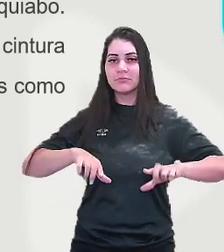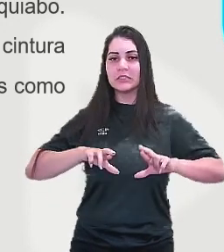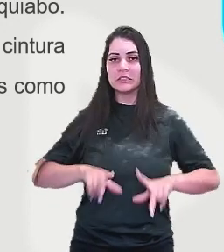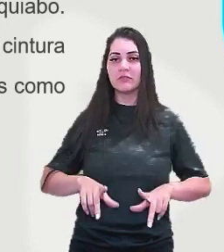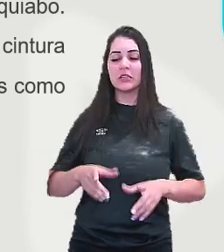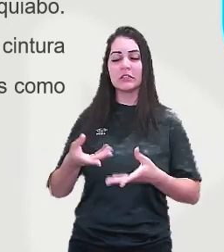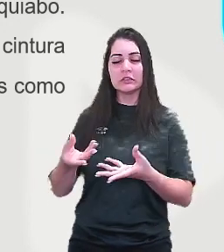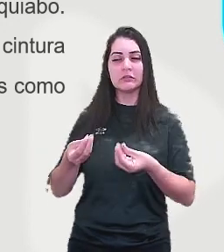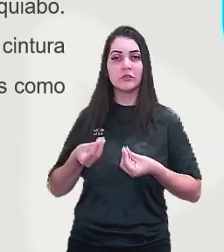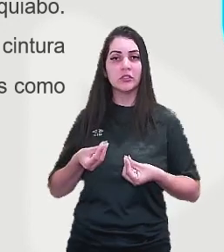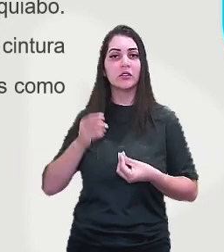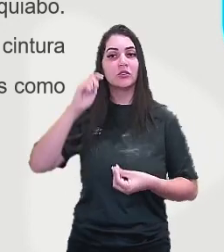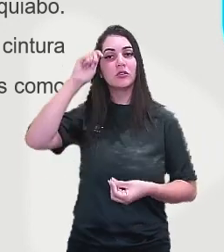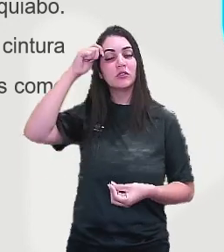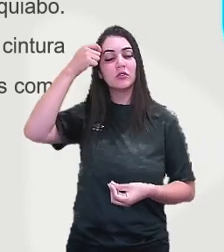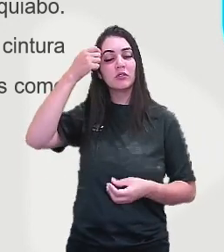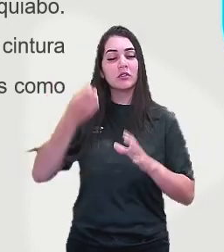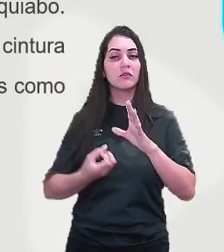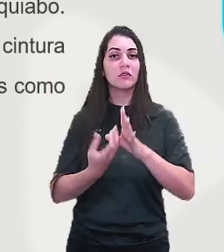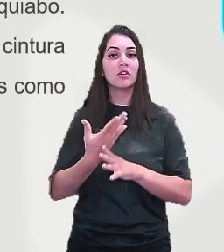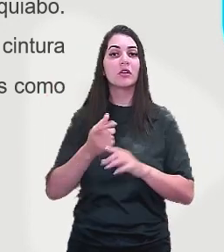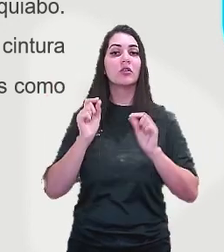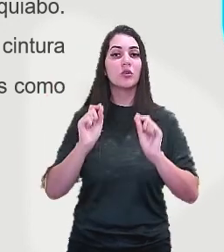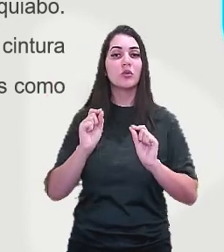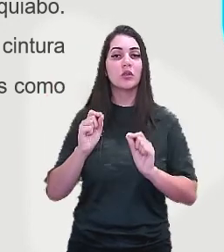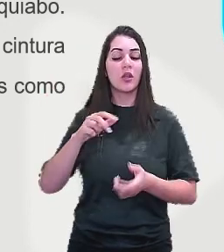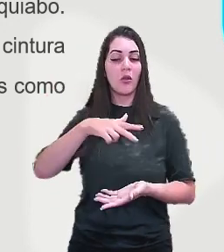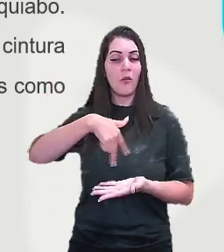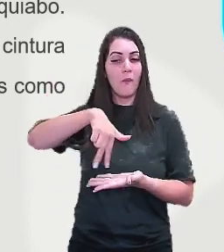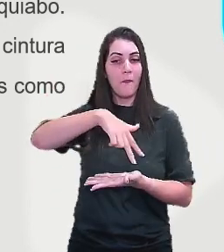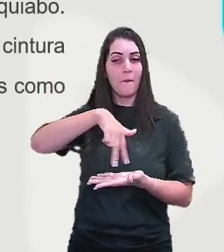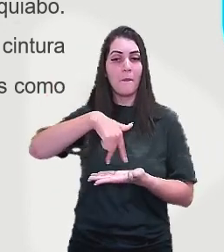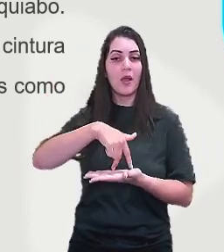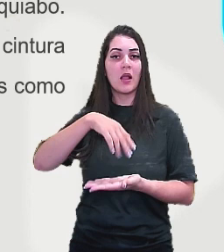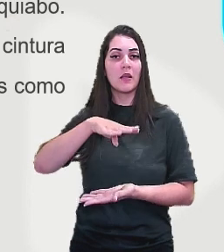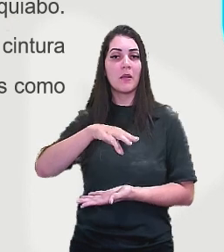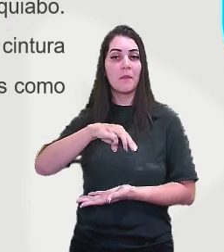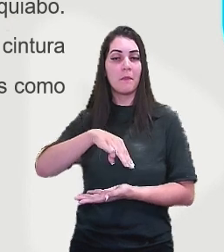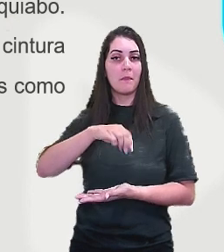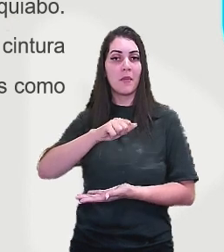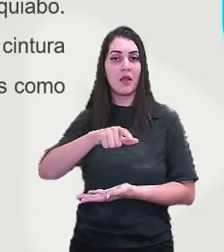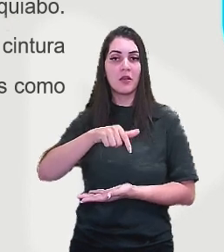africanos, o que originou infinidade de bailes como o machixe e o samba.